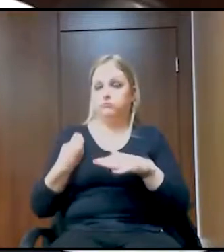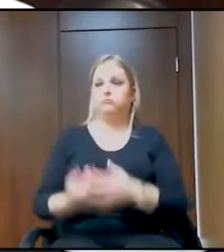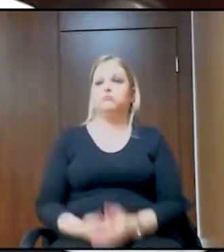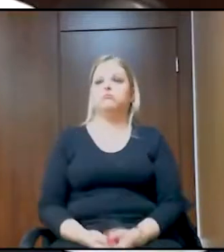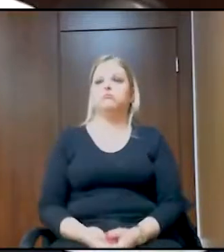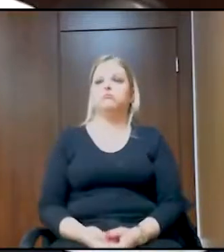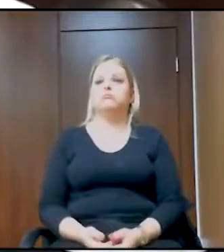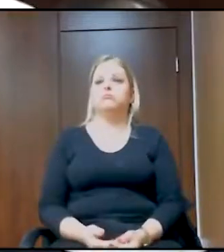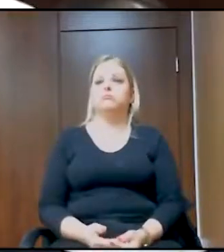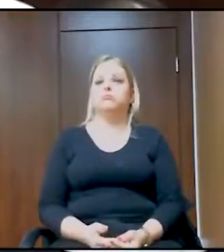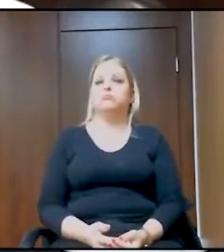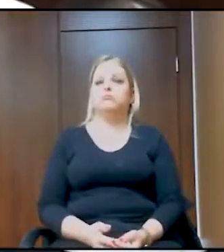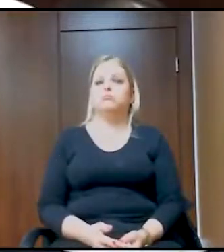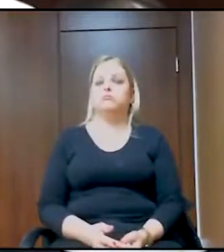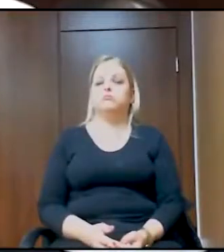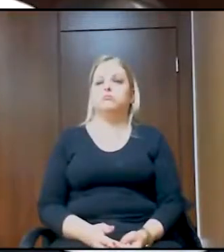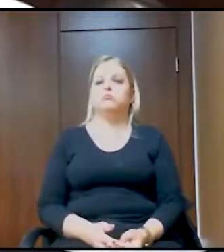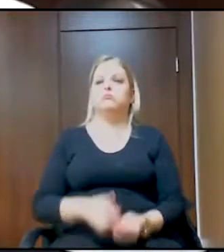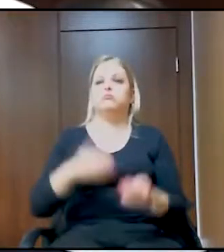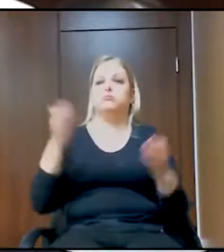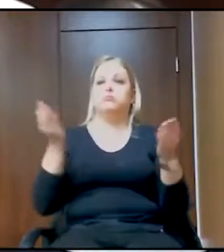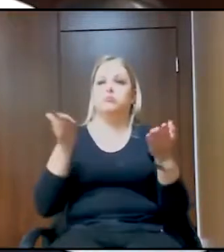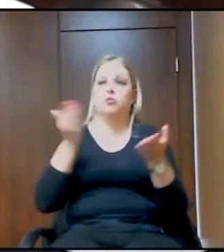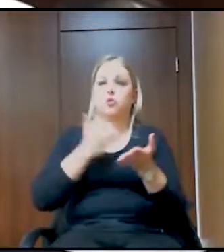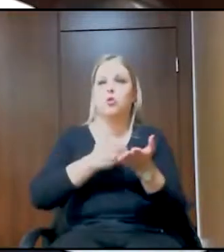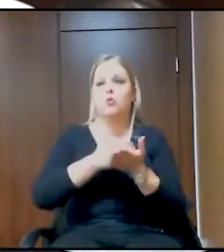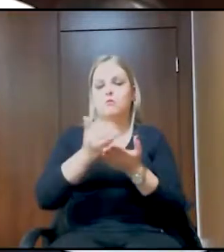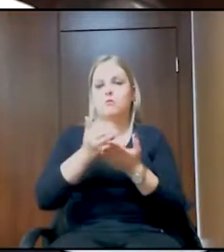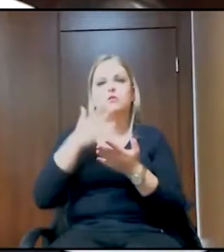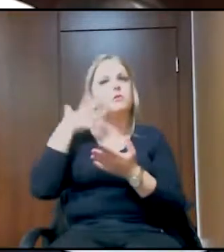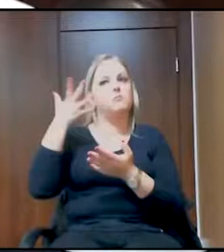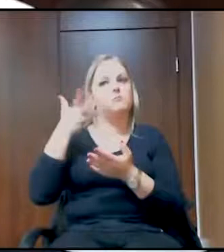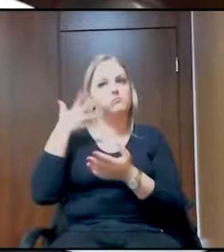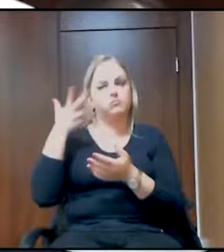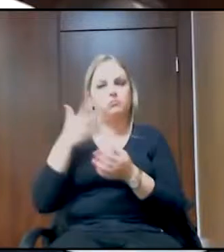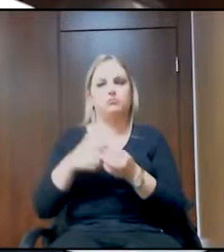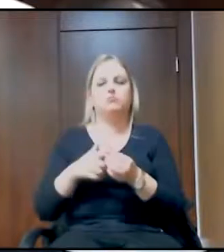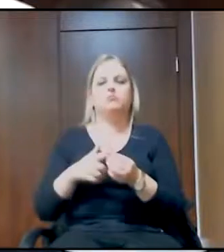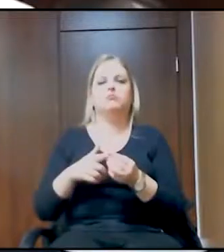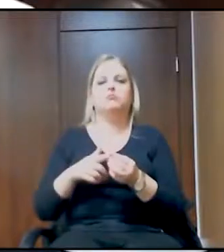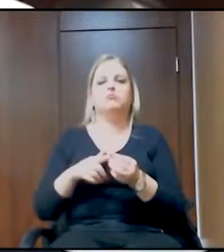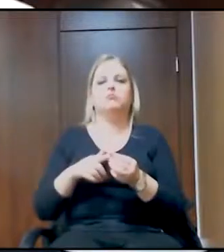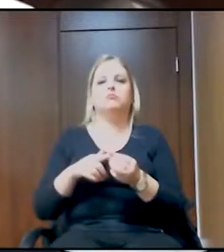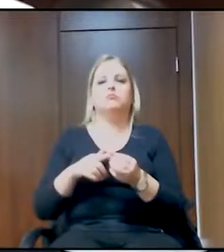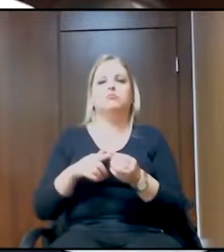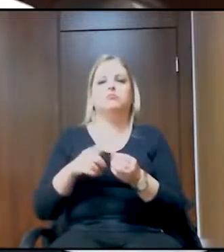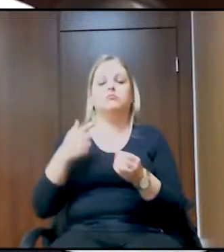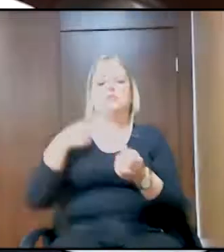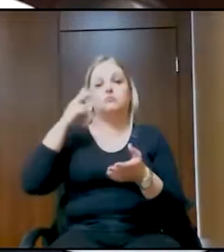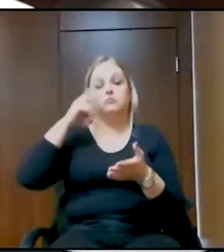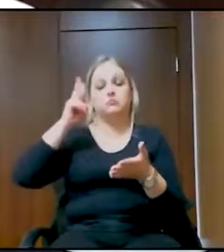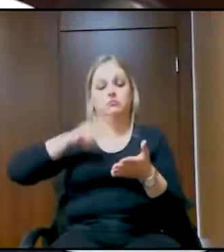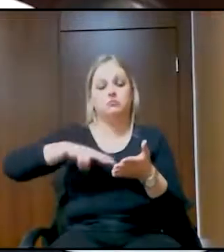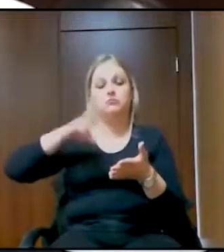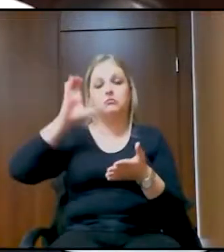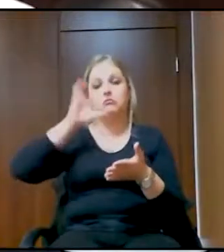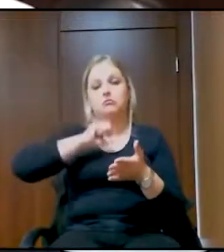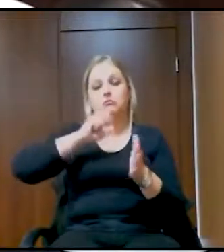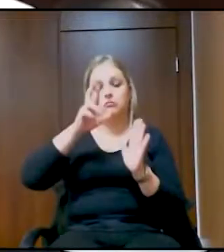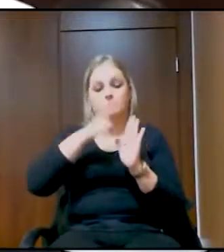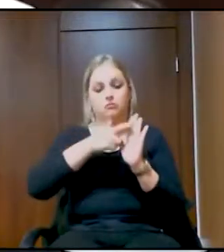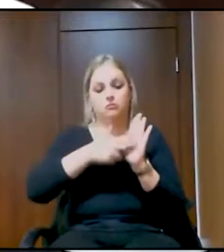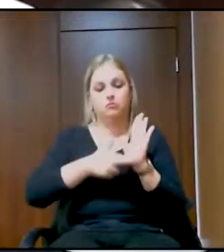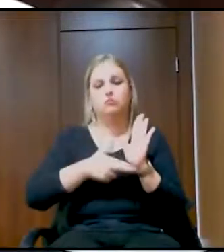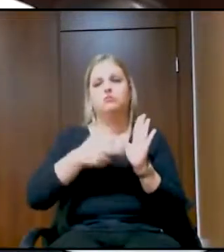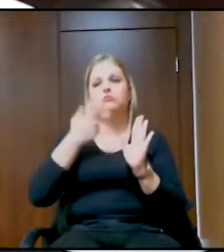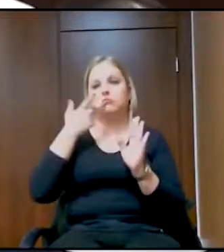Então, a gente vai dar início à audiência, né? E eu gostaria então só de ler rapidamente aqui as regras para as